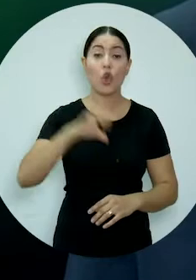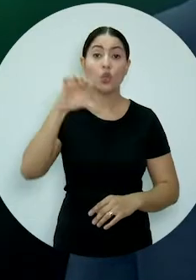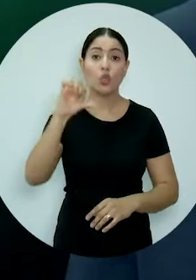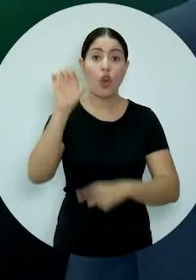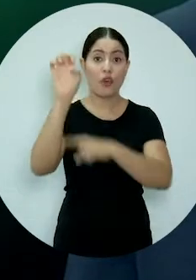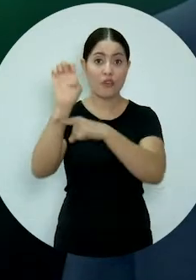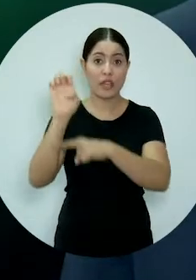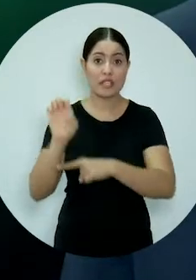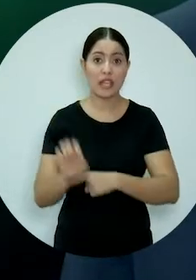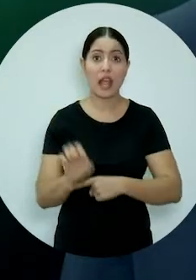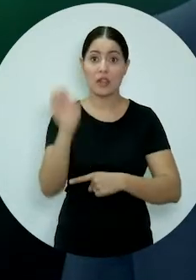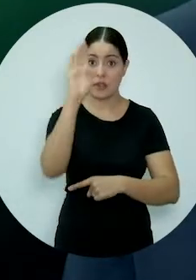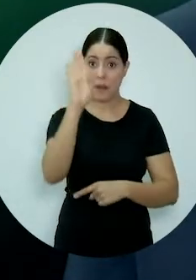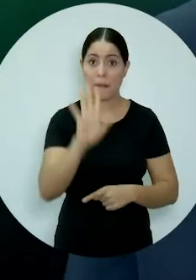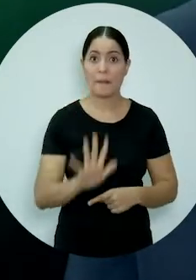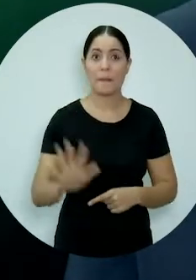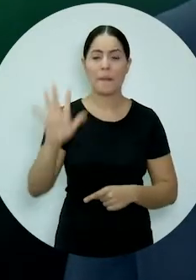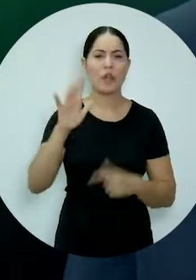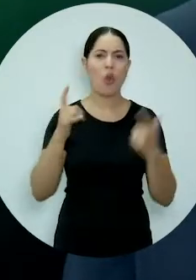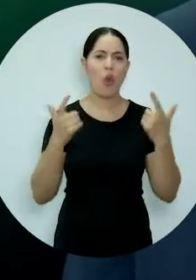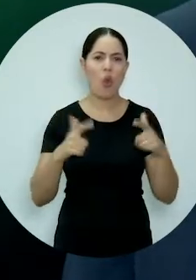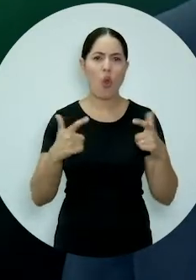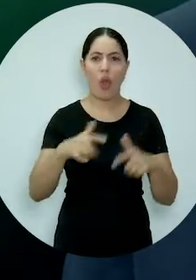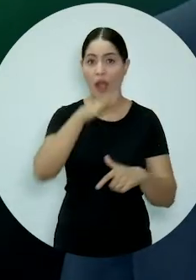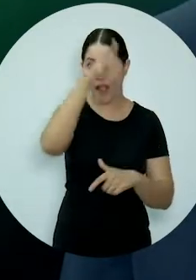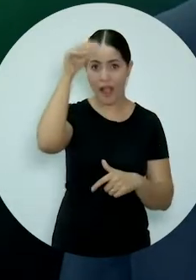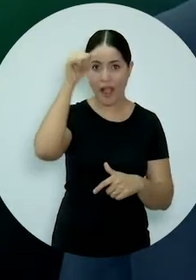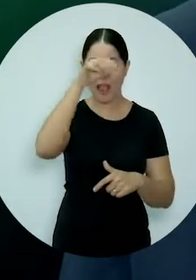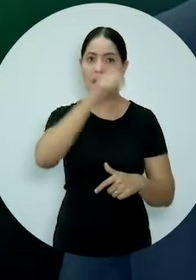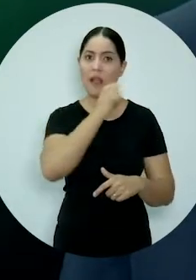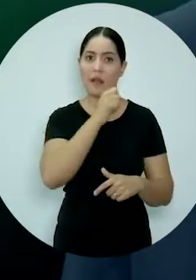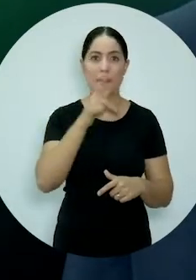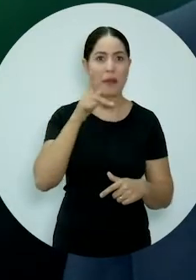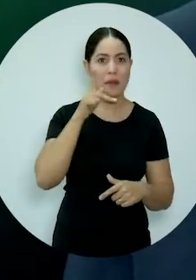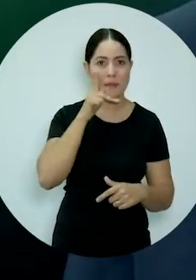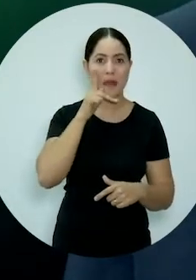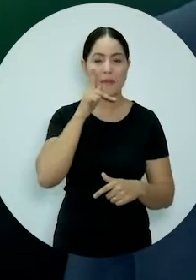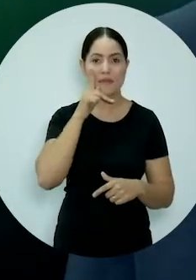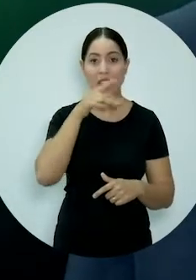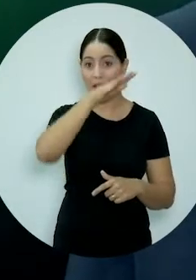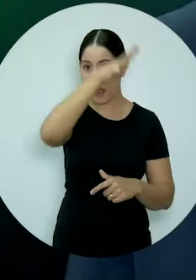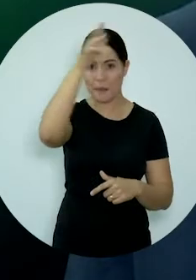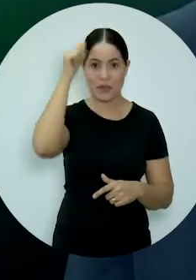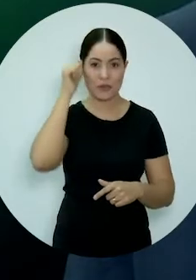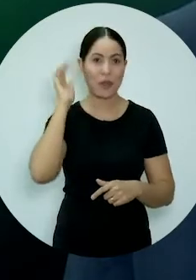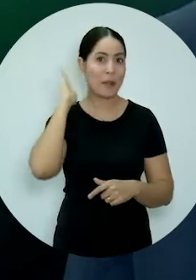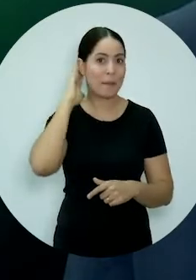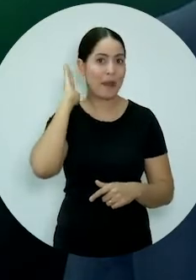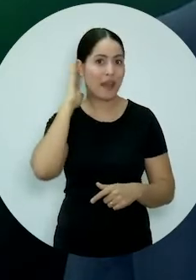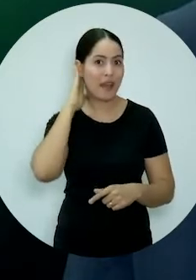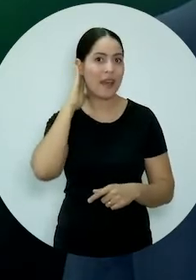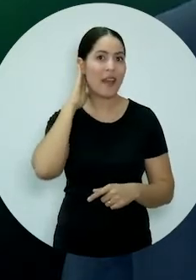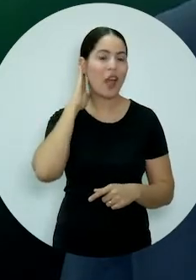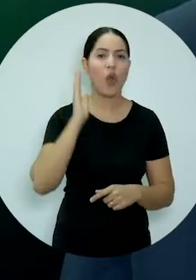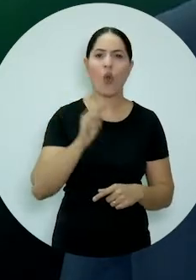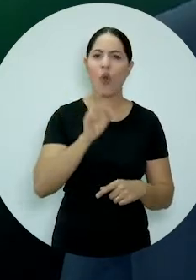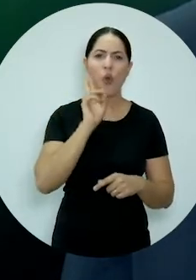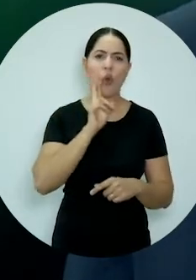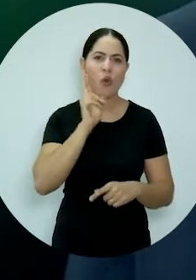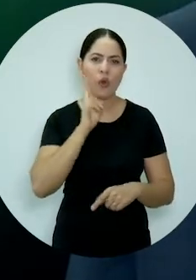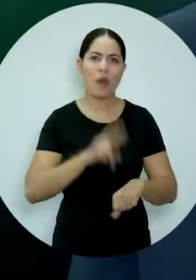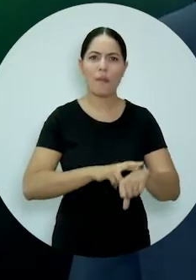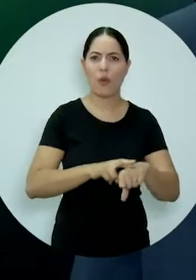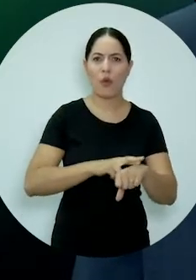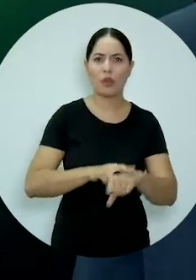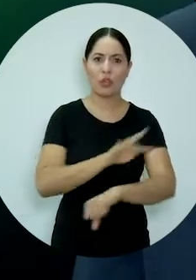em 9 estados brasileiros: Acre, Amapá, Amazonas, Maranhão, Mato Grosso, Pará, Roraima, Rondônia